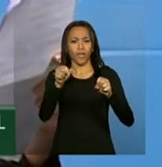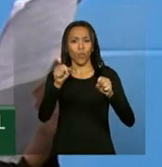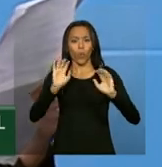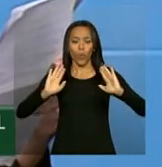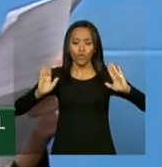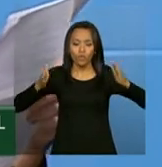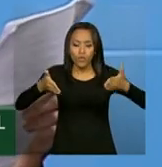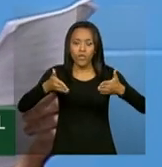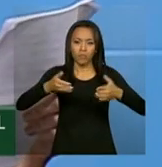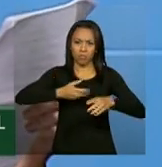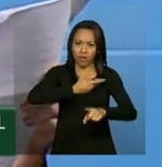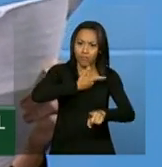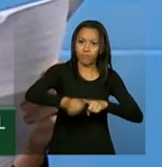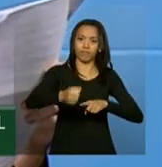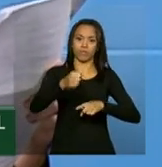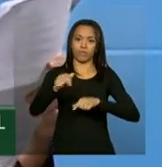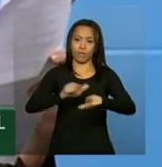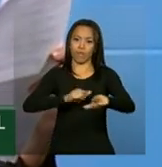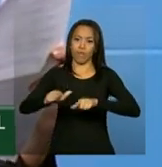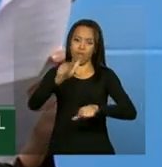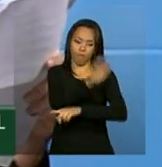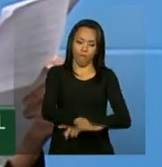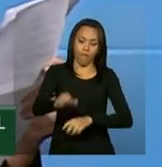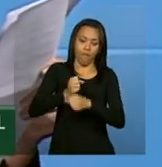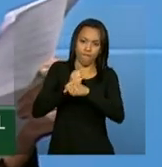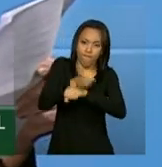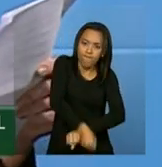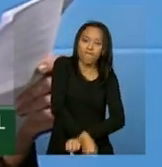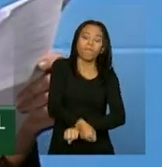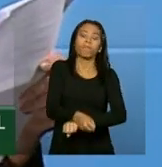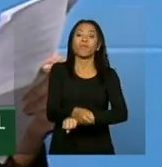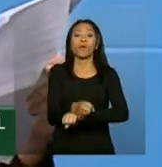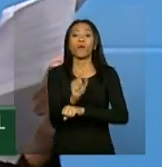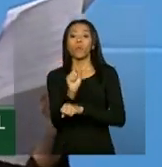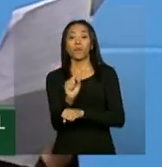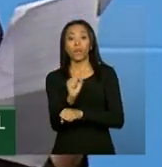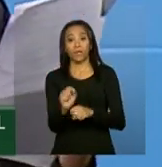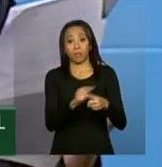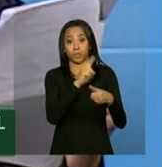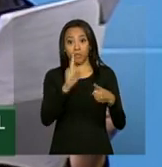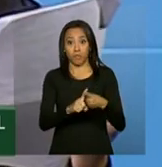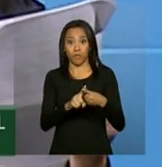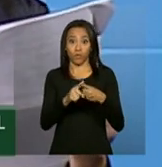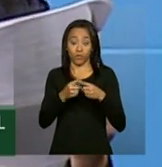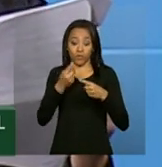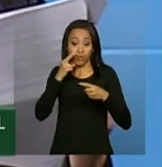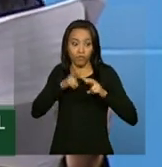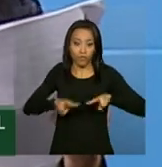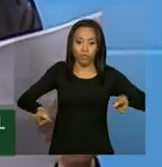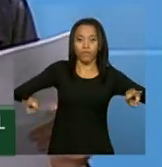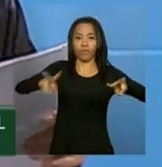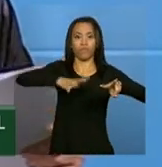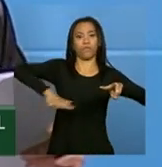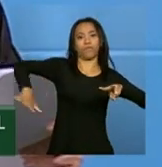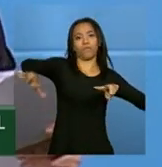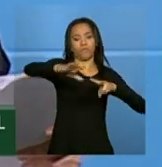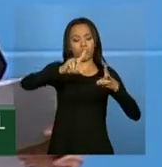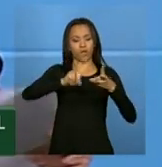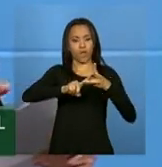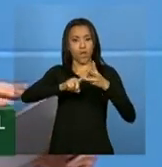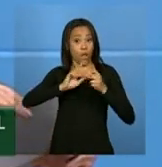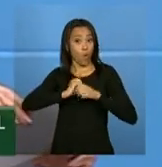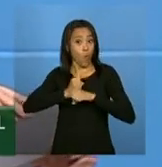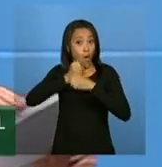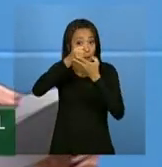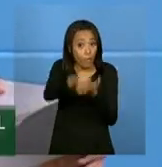trabalho infantil. O primeiro, uma abordagem multidimensional. O segundo, a atuação ativa do Estado,